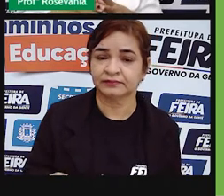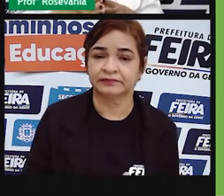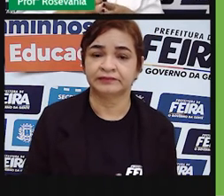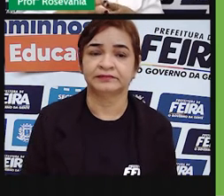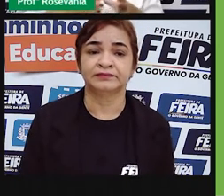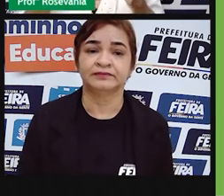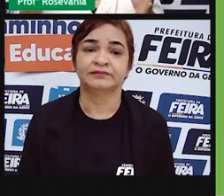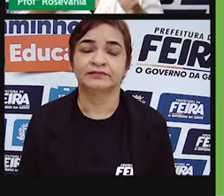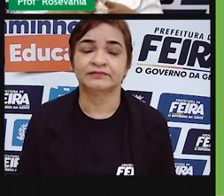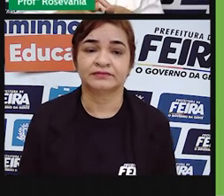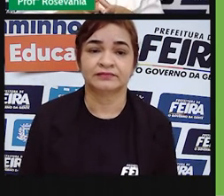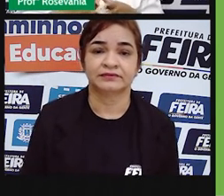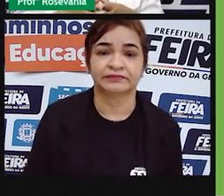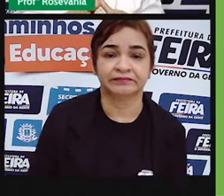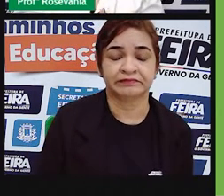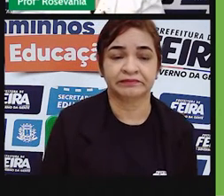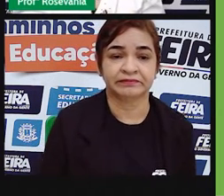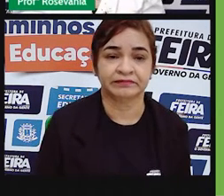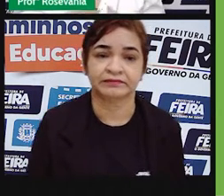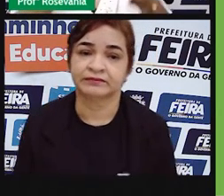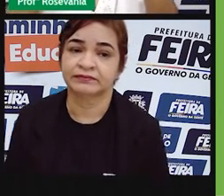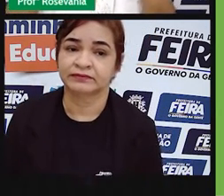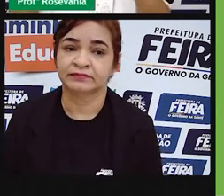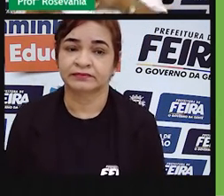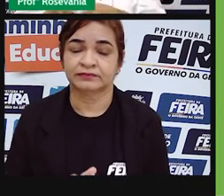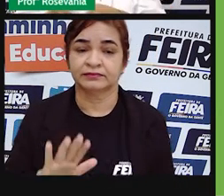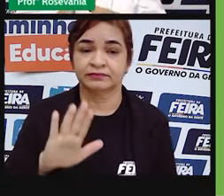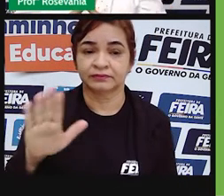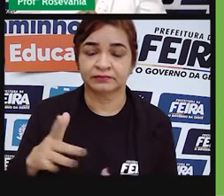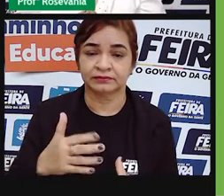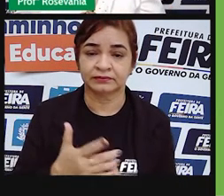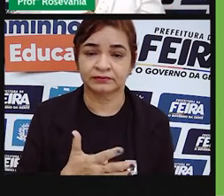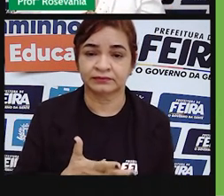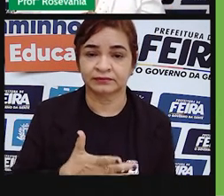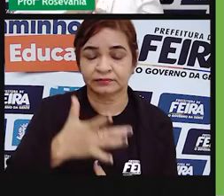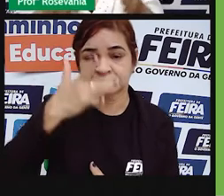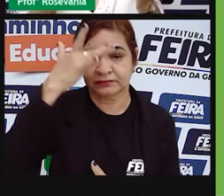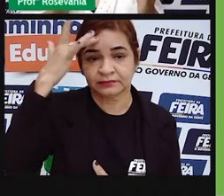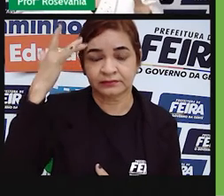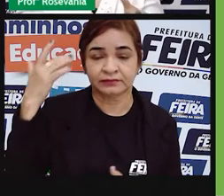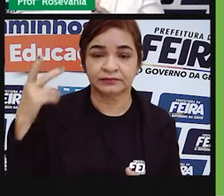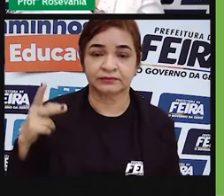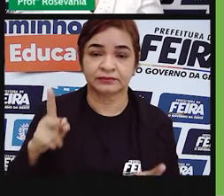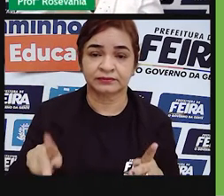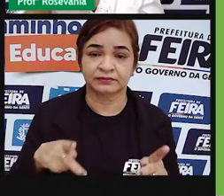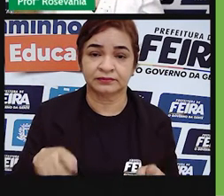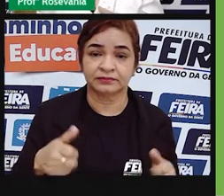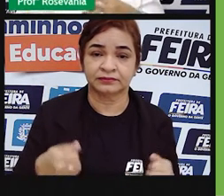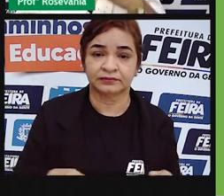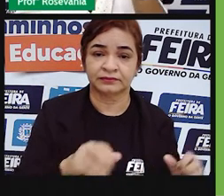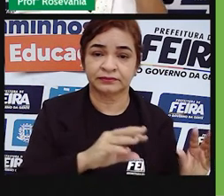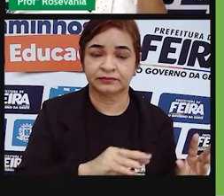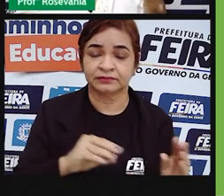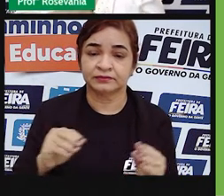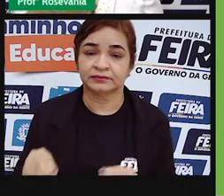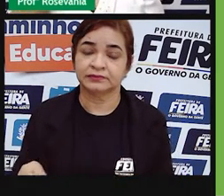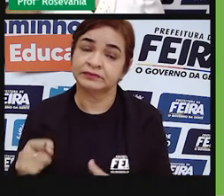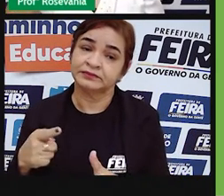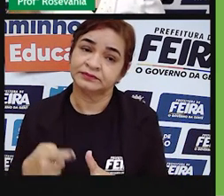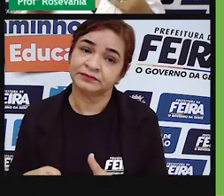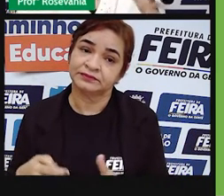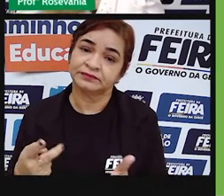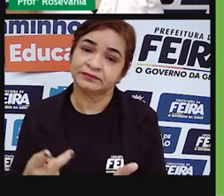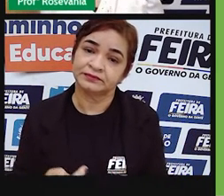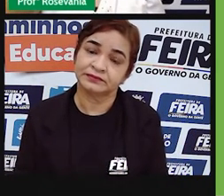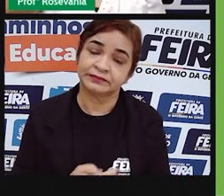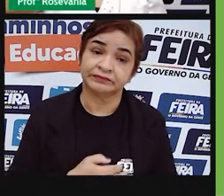alguns espaços rurais, mas é mais comum nos espaços urbanos, e a população tem que sair, porque se não sair, vem uma bomba, vem os soldados,